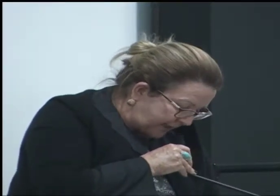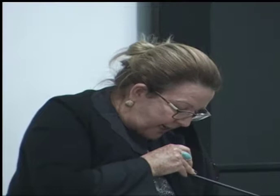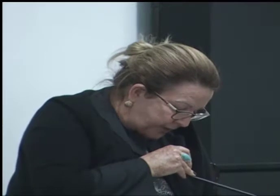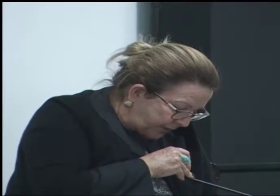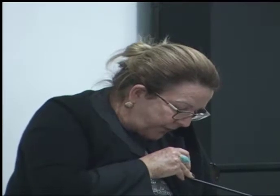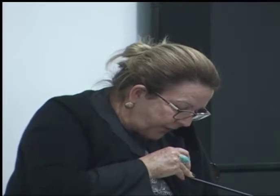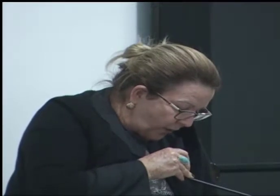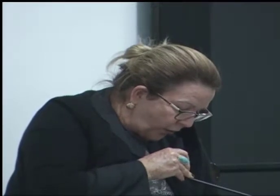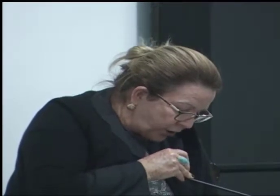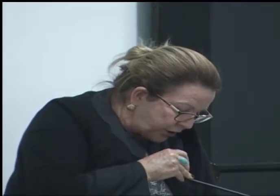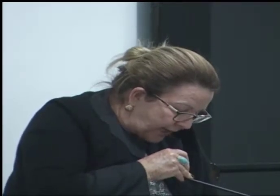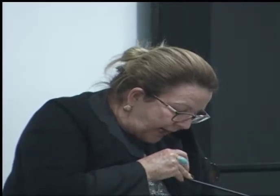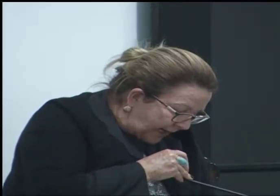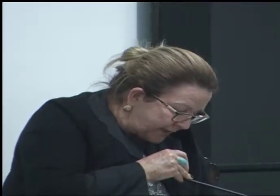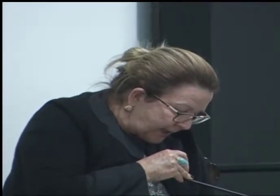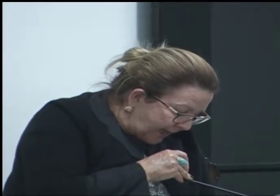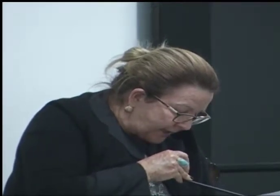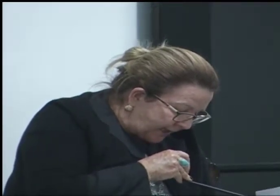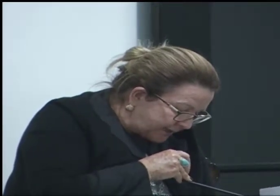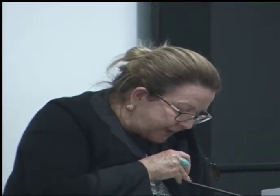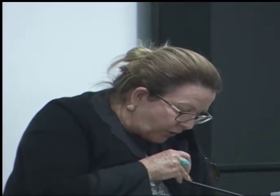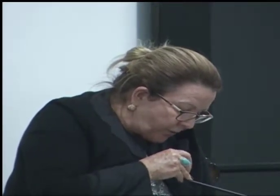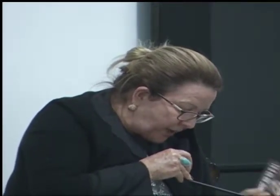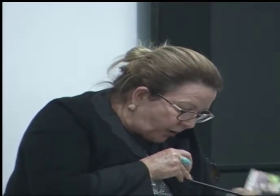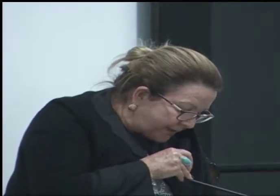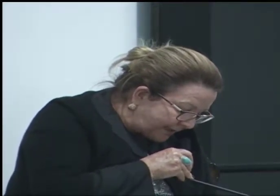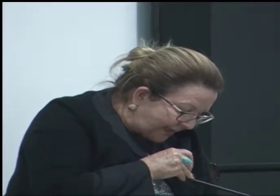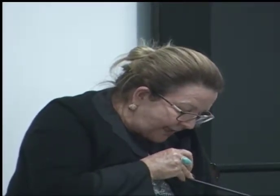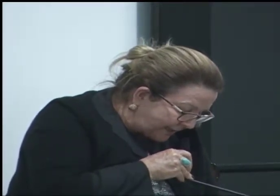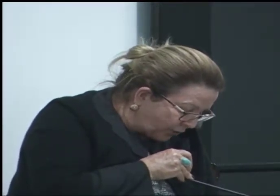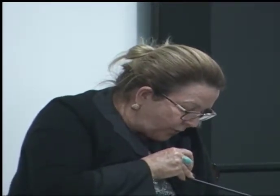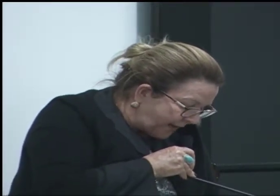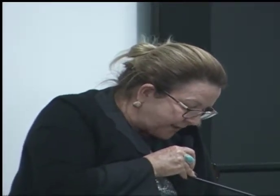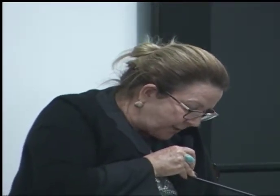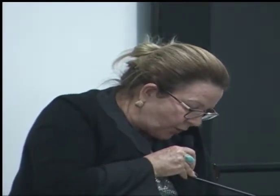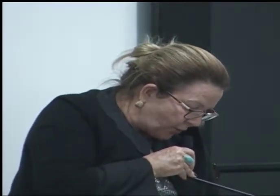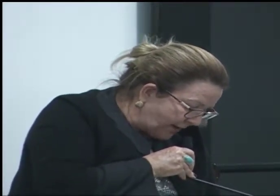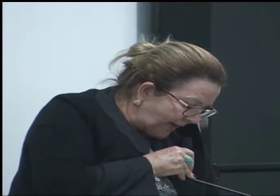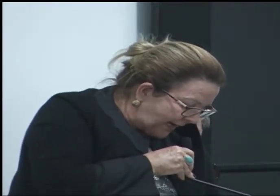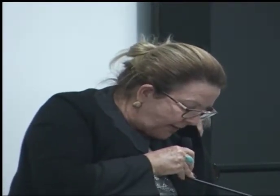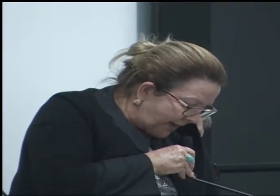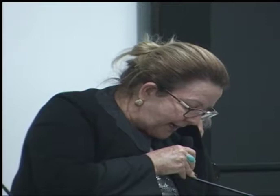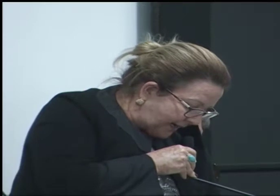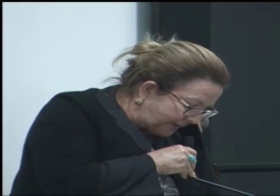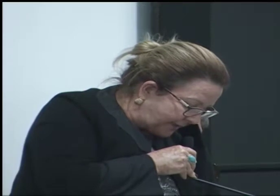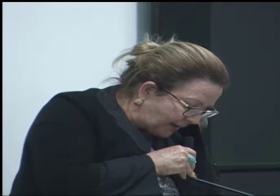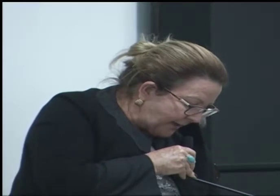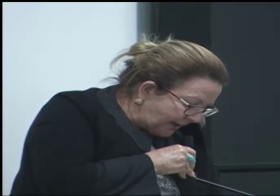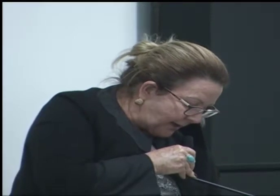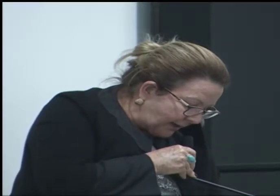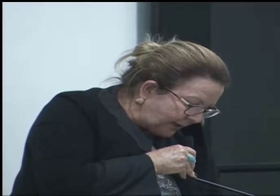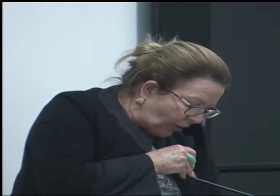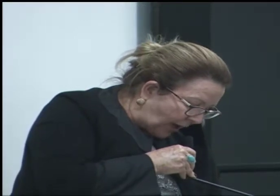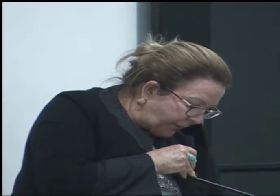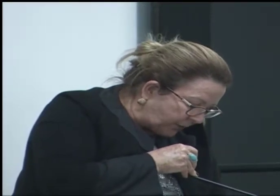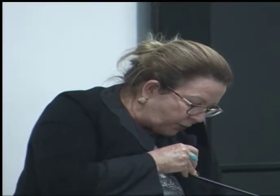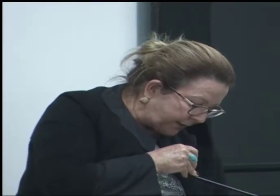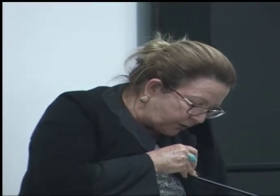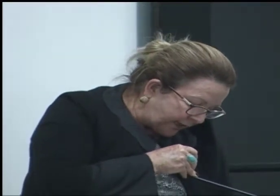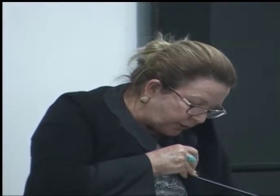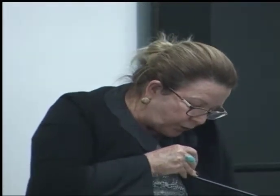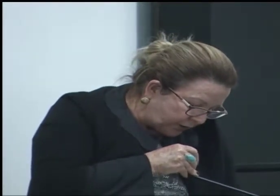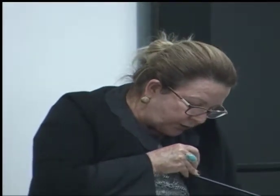nossa cidade. Hoje ela está entre as 5 melhores atletas do Brasil. É limeirense e corre